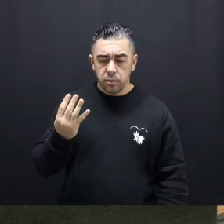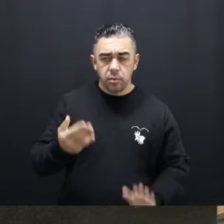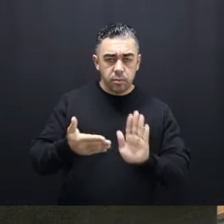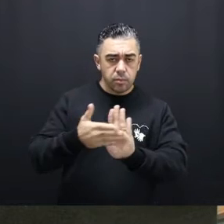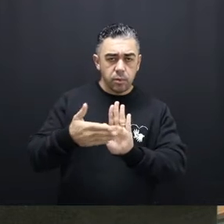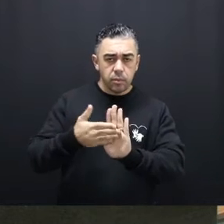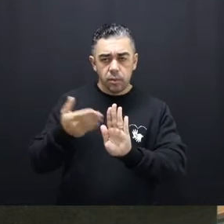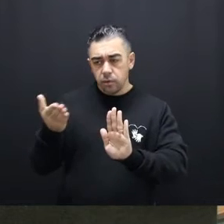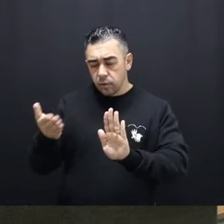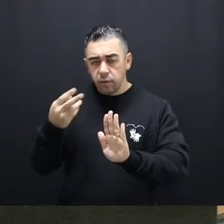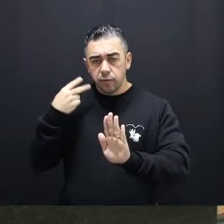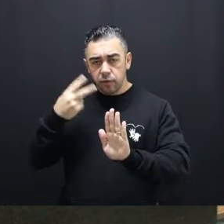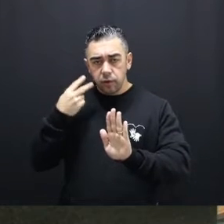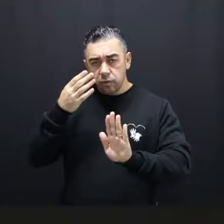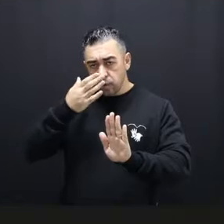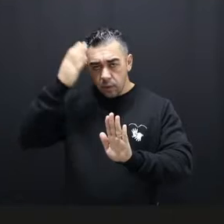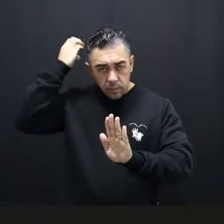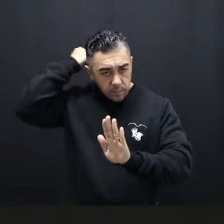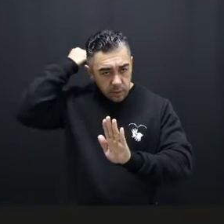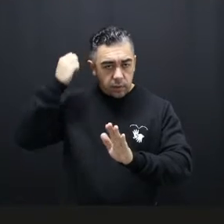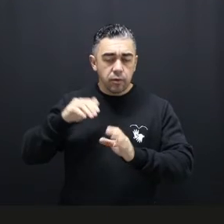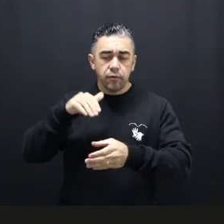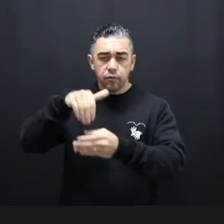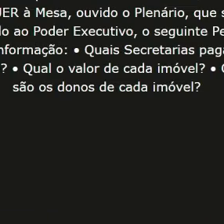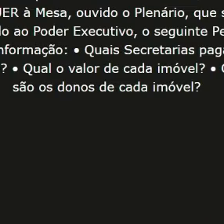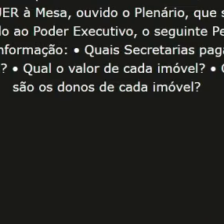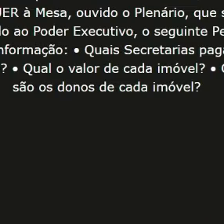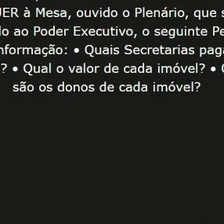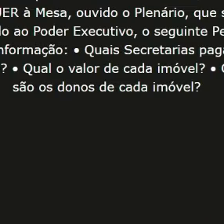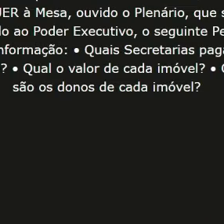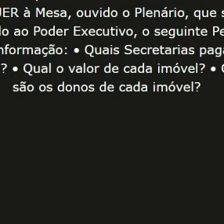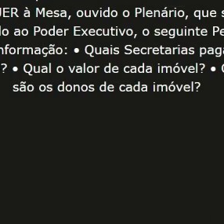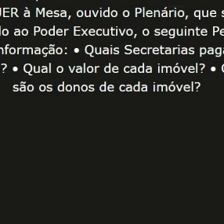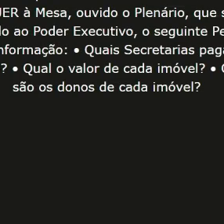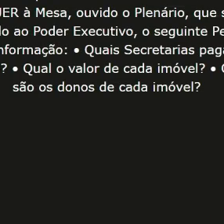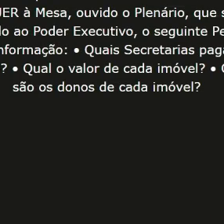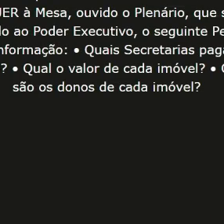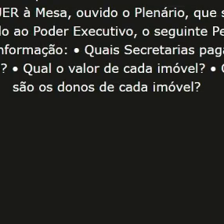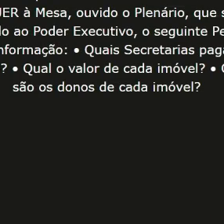proposto pelo Nobre Vereador Wilson cabelo votação aberta